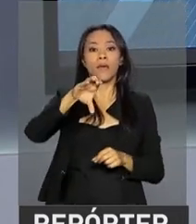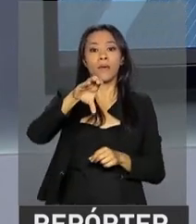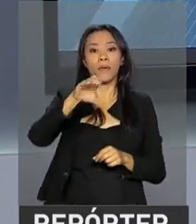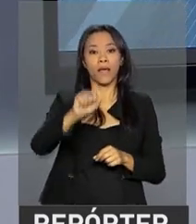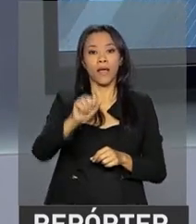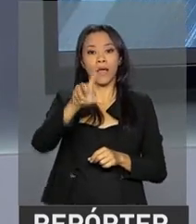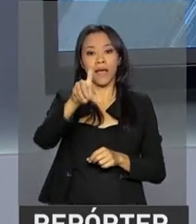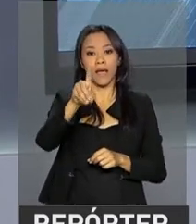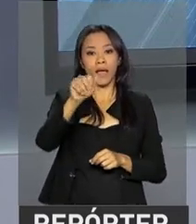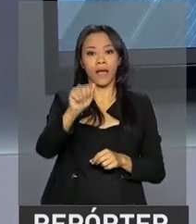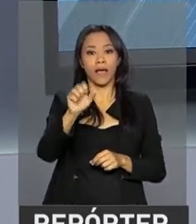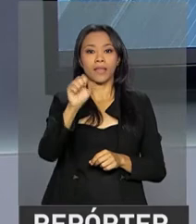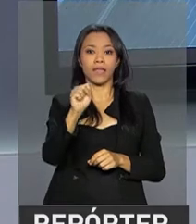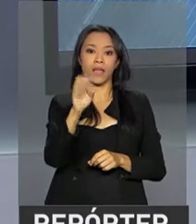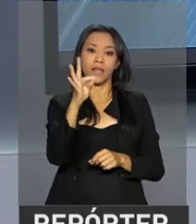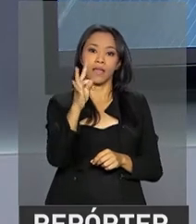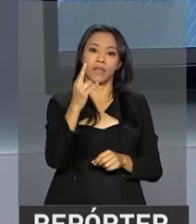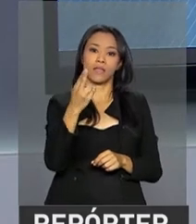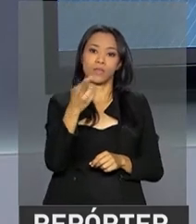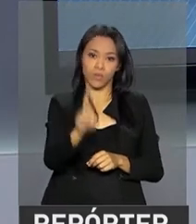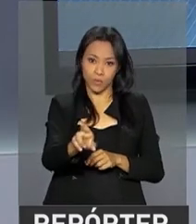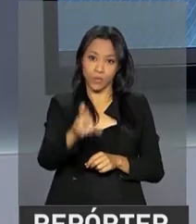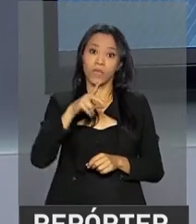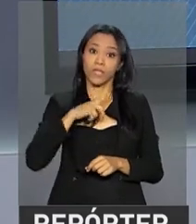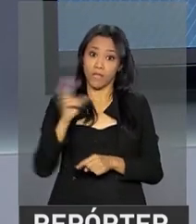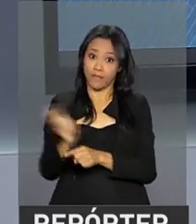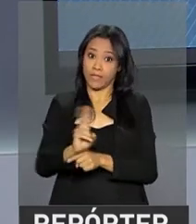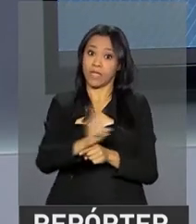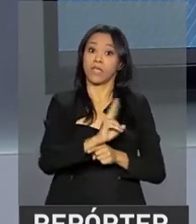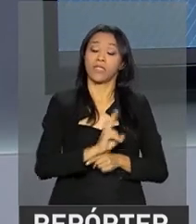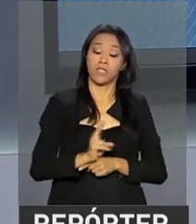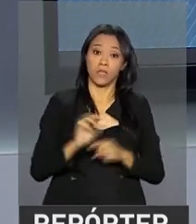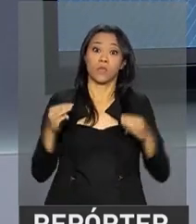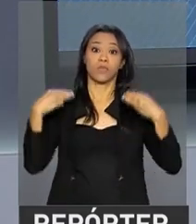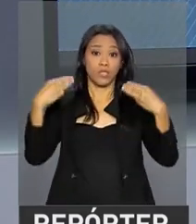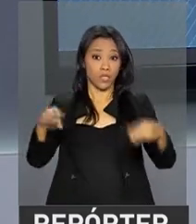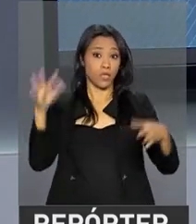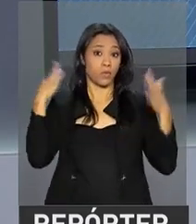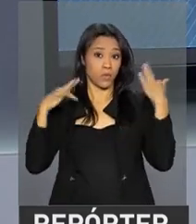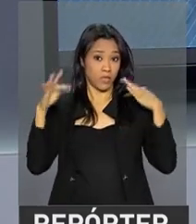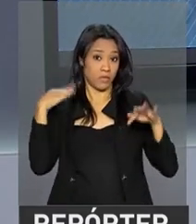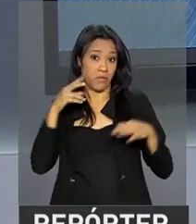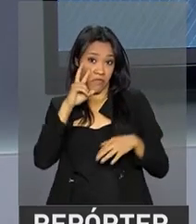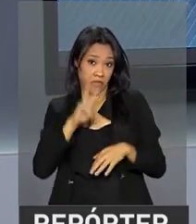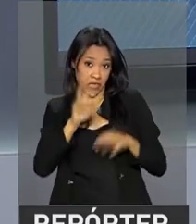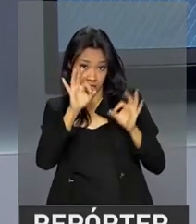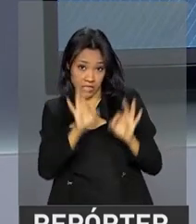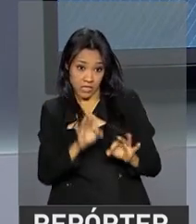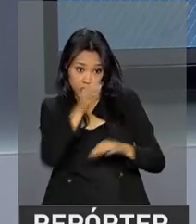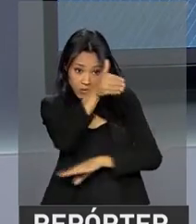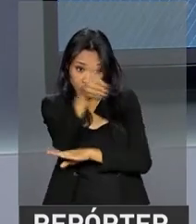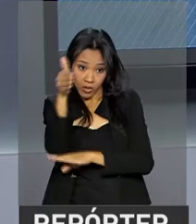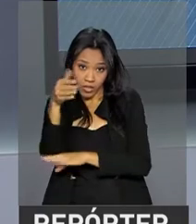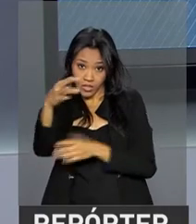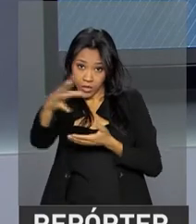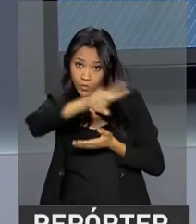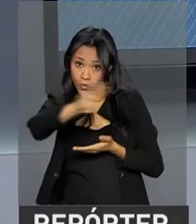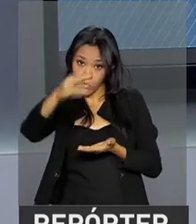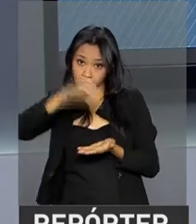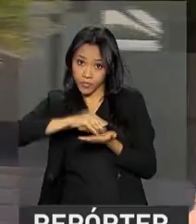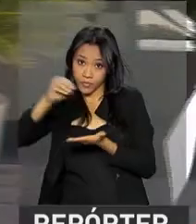Serviços Turísticos, o Cadastur. E tem fiscalização do Ministério do Turismo para conferir se os estabelecimentos estão